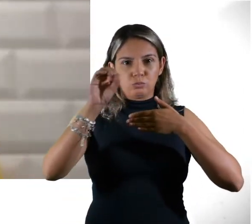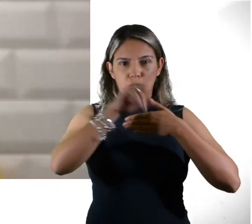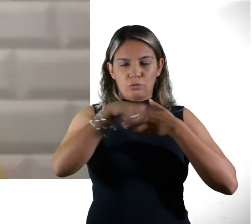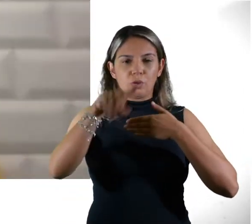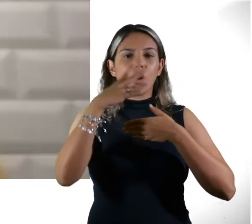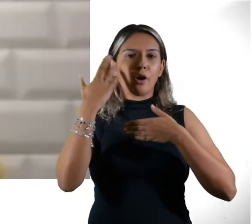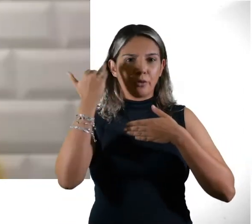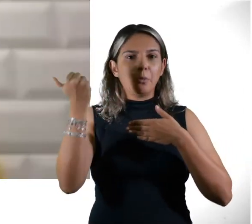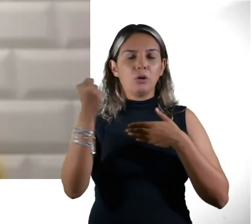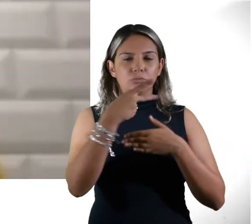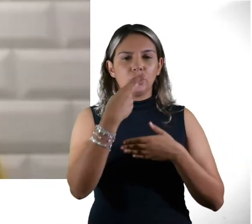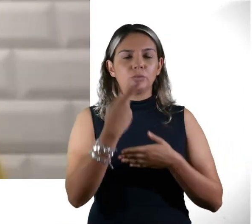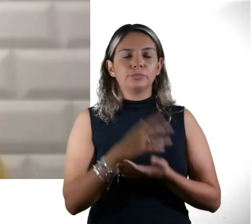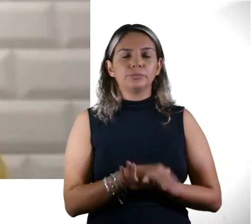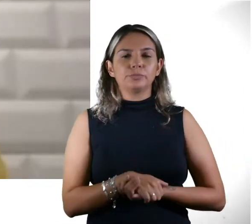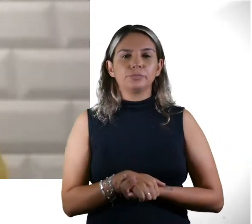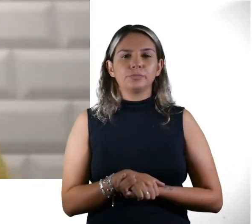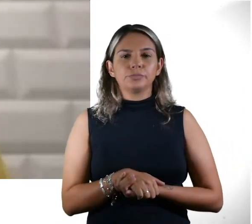conhecer, não é?